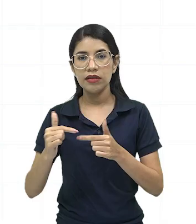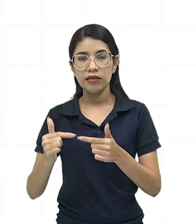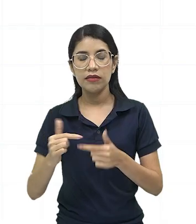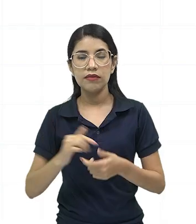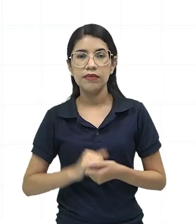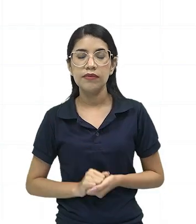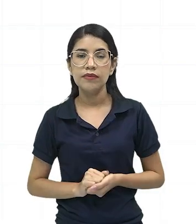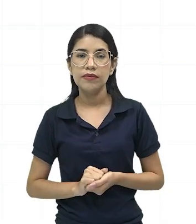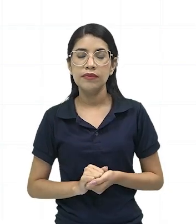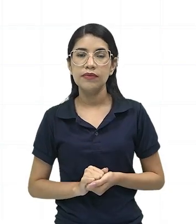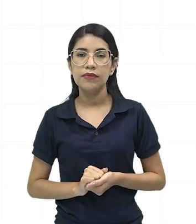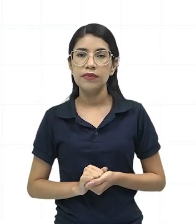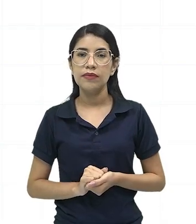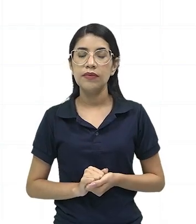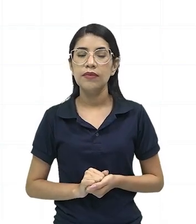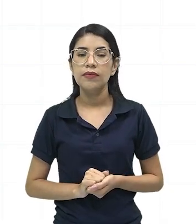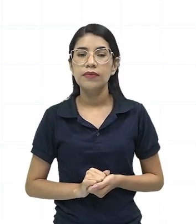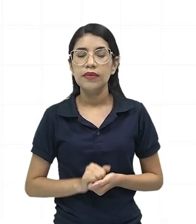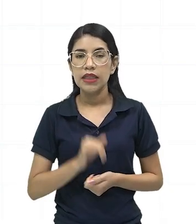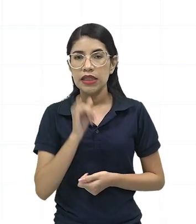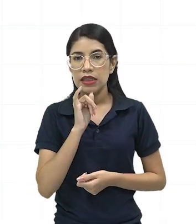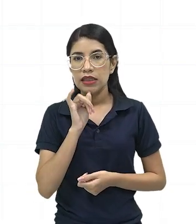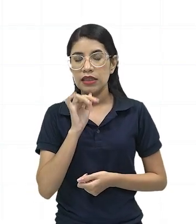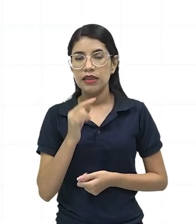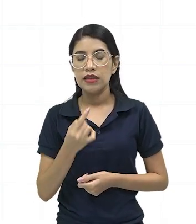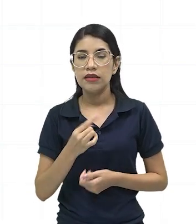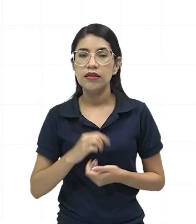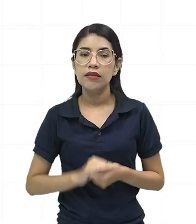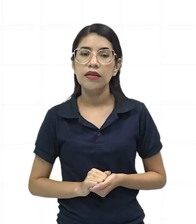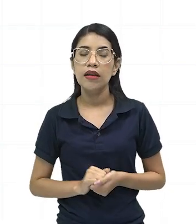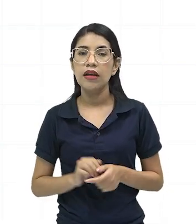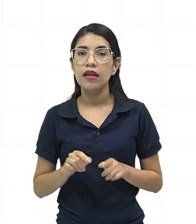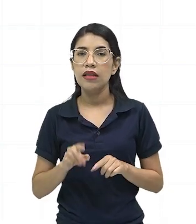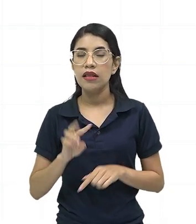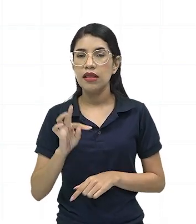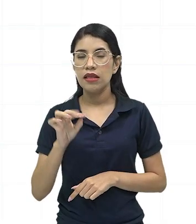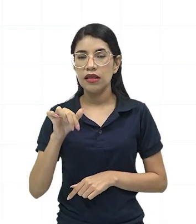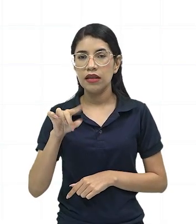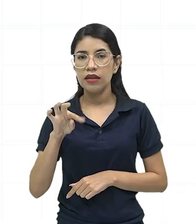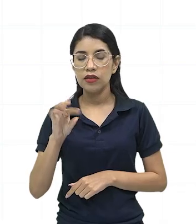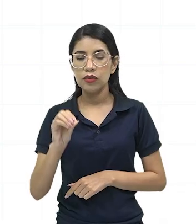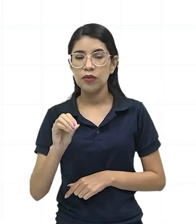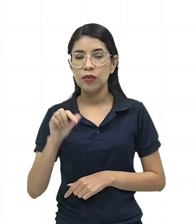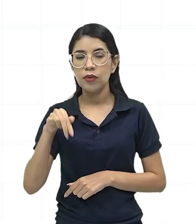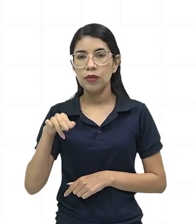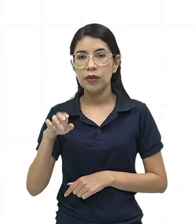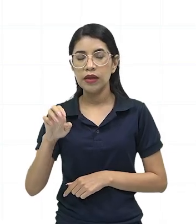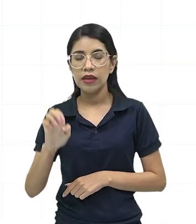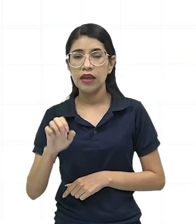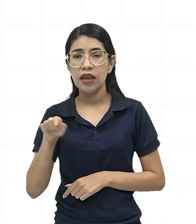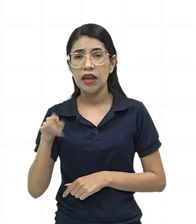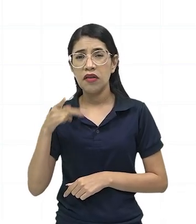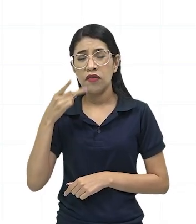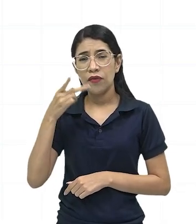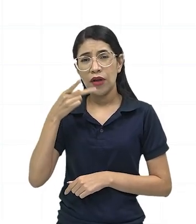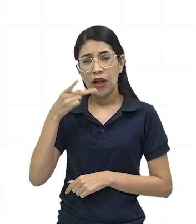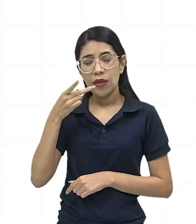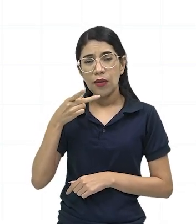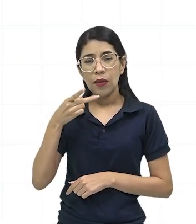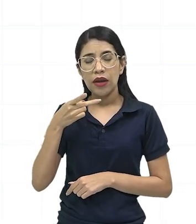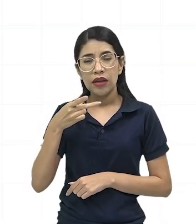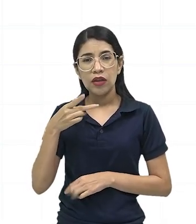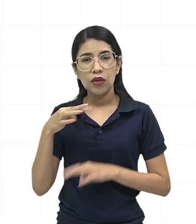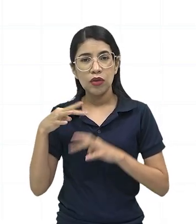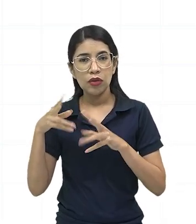expressa na oração principal. No exemplo 1, nós temos a conjunção tanto que. Ele falou tanto que todos